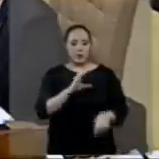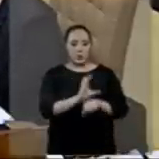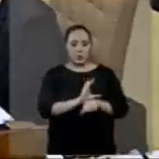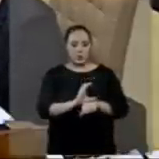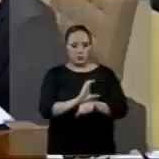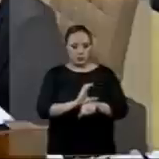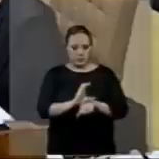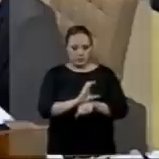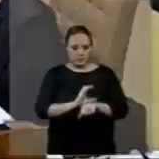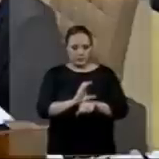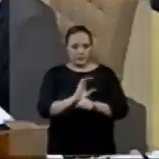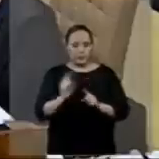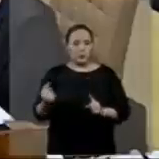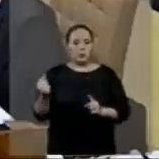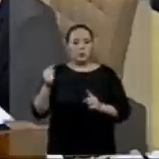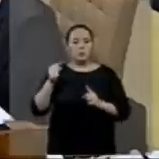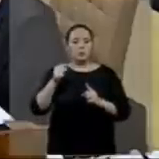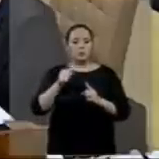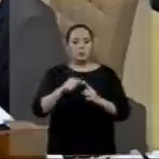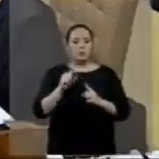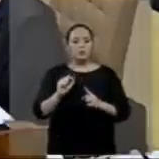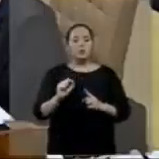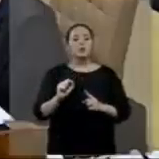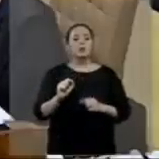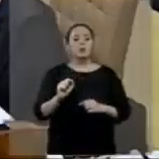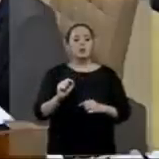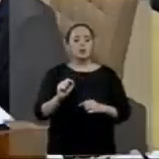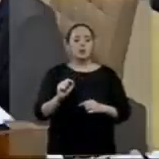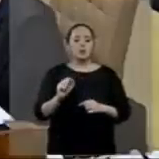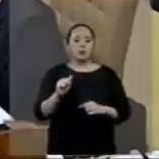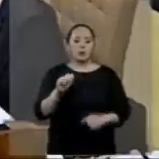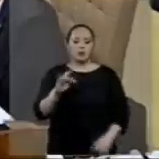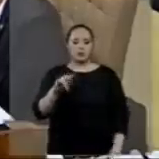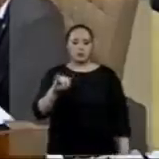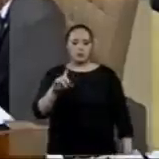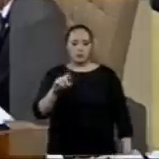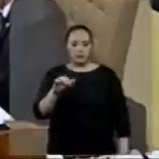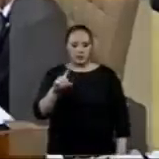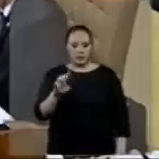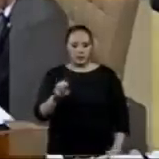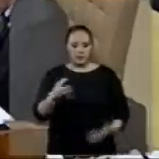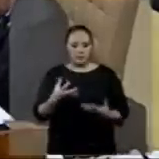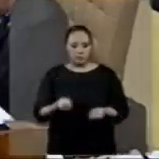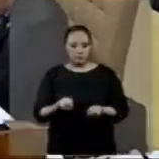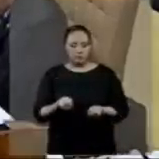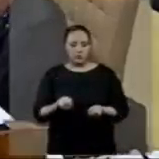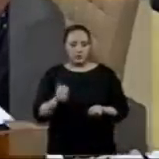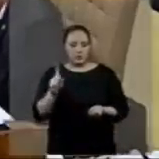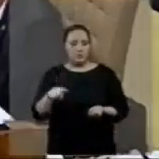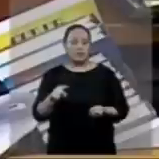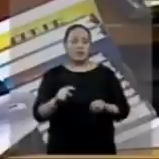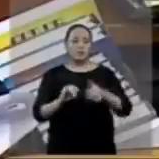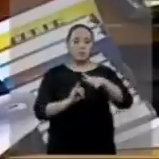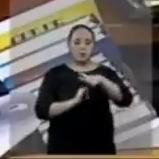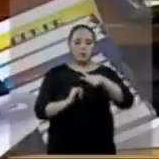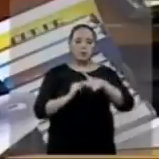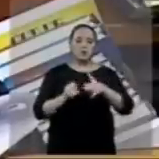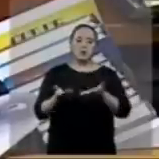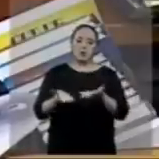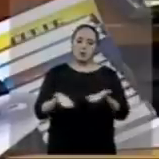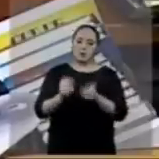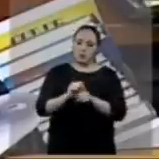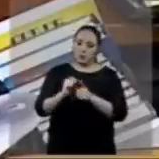Federal para fins de configuração da atividade como beneficente de assistência social.